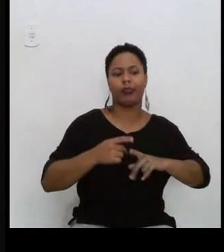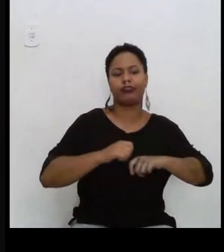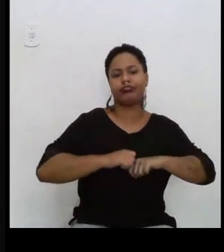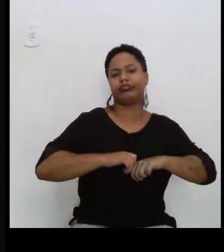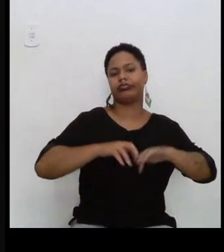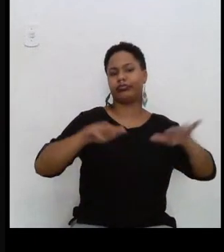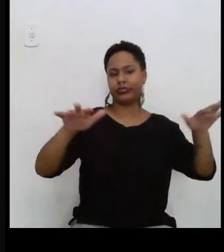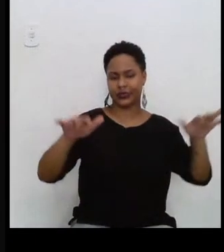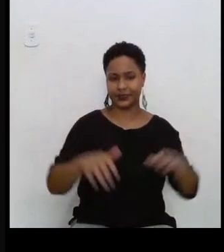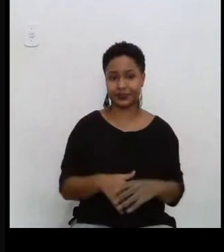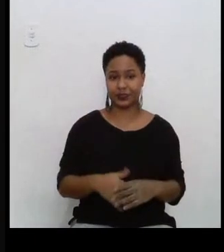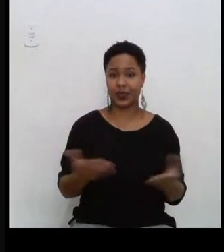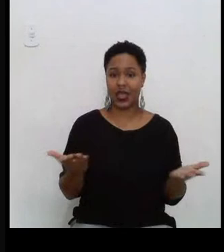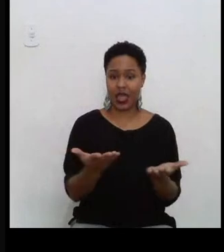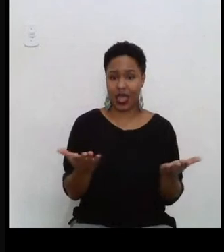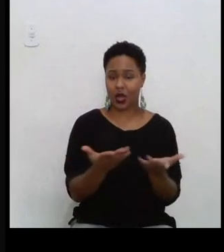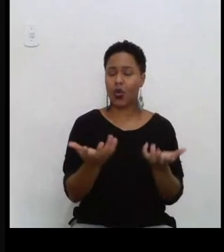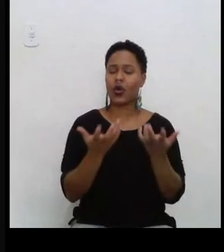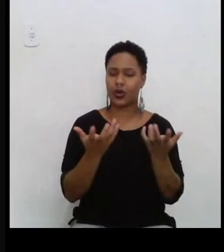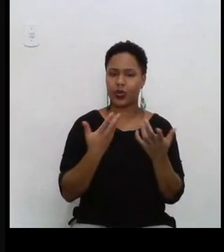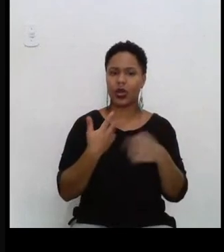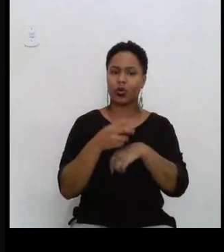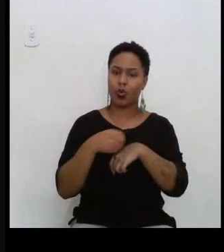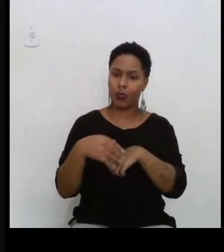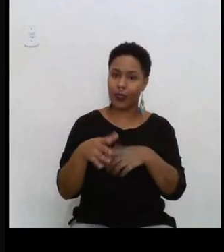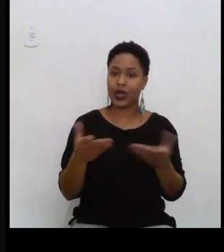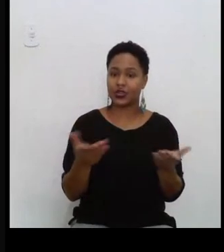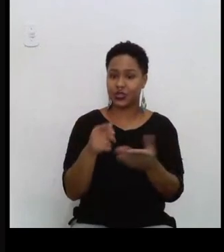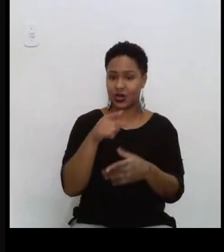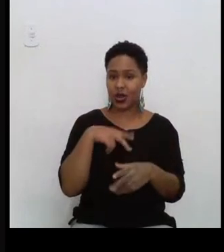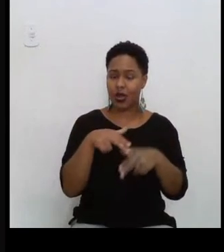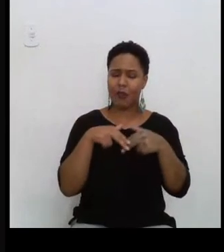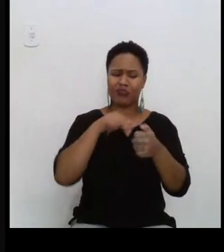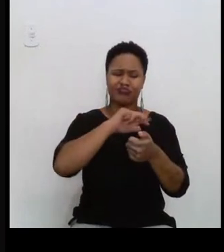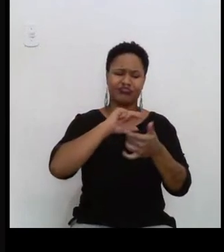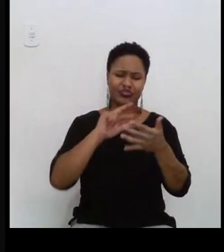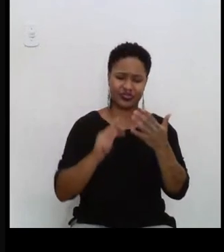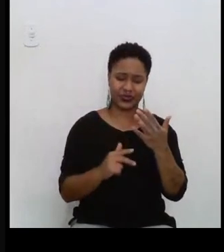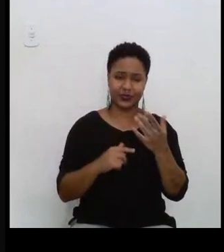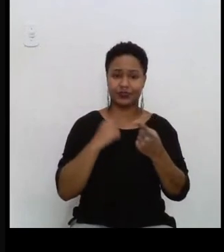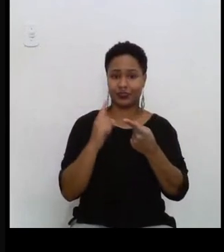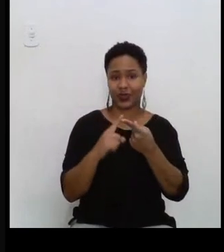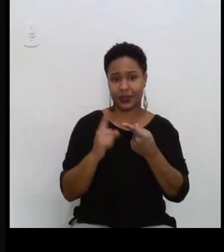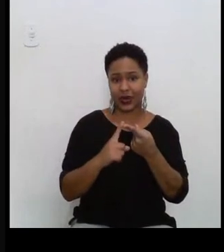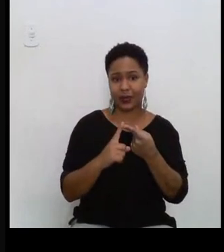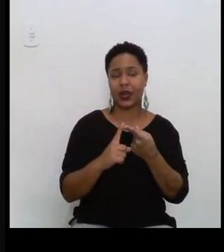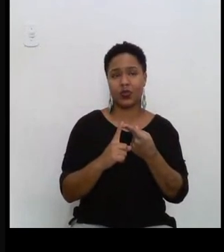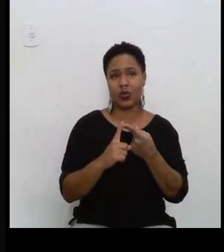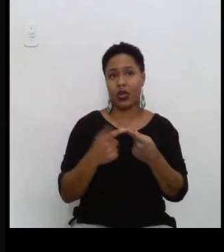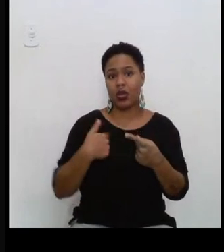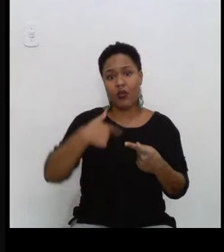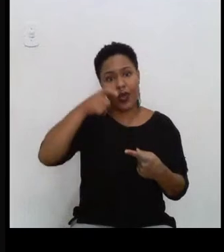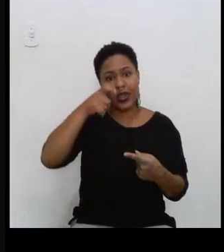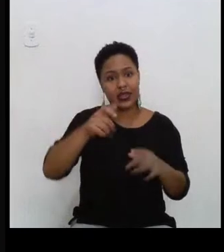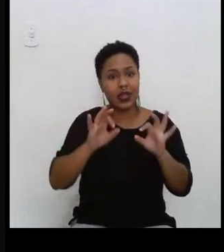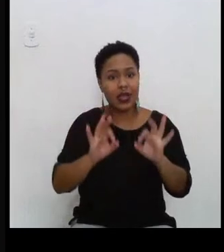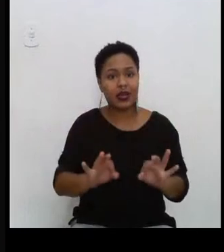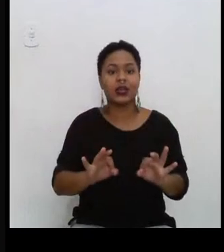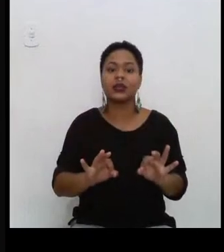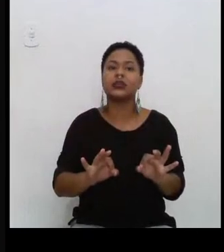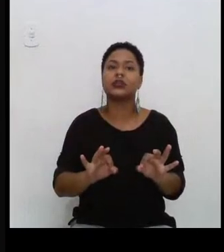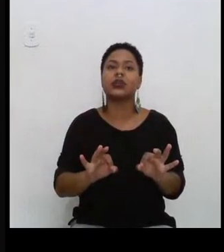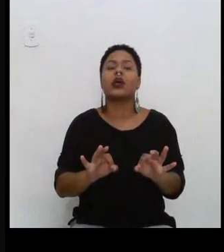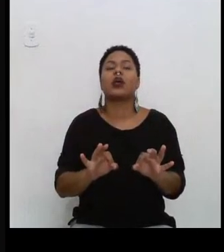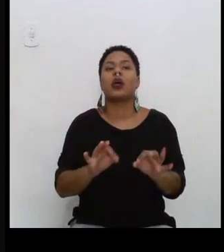compartir este passou por vários motivos não primeiro ou porque a mente ter essa esse corner na memória depressão ter General